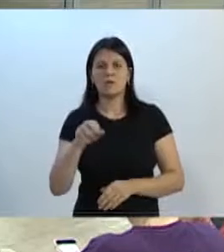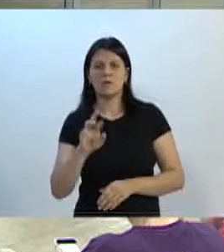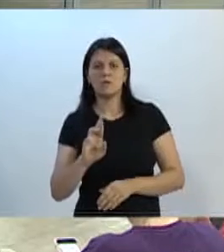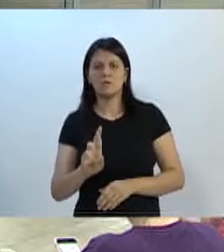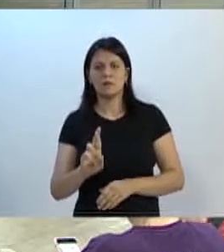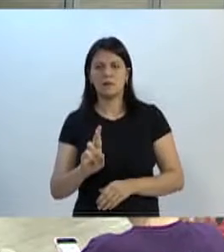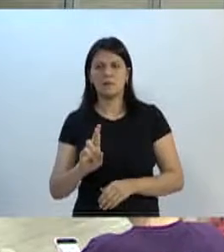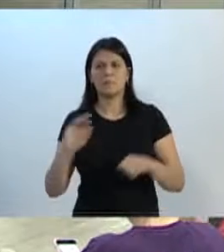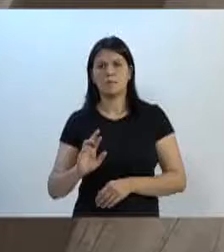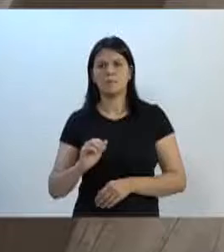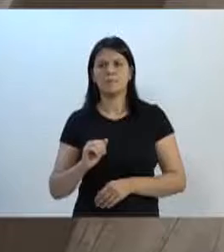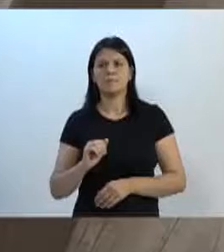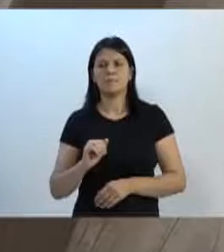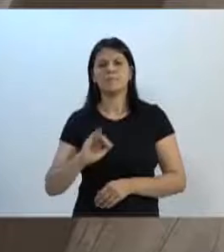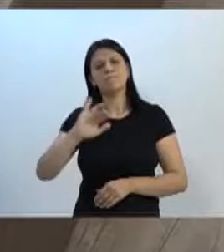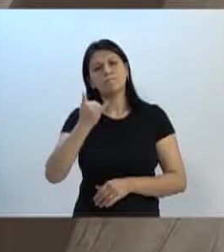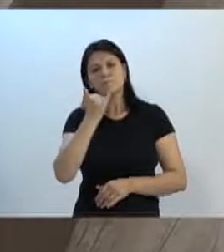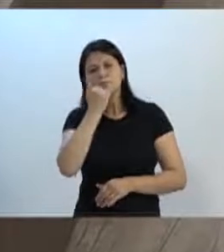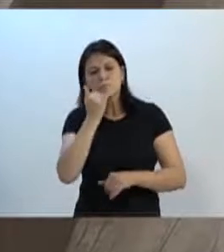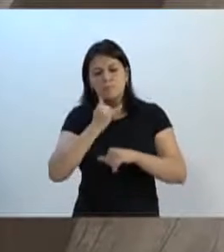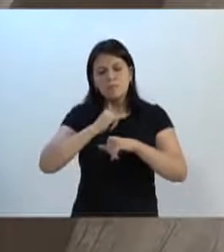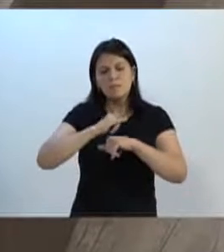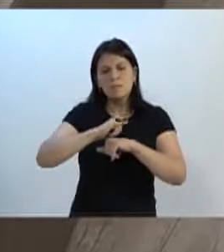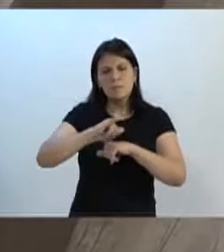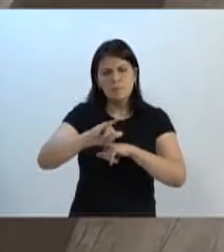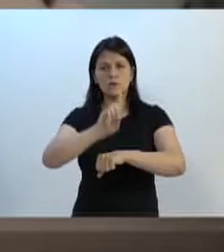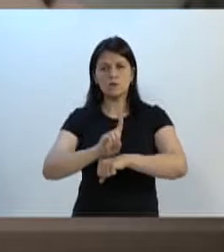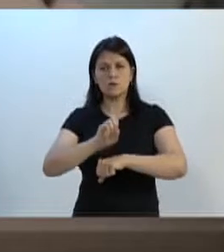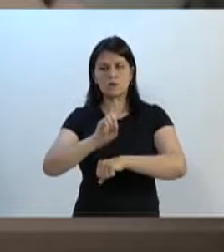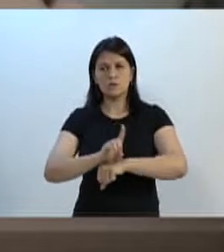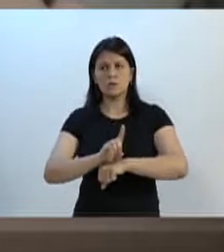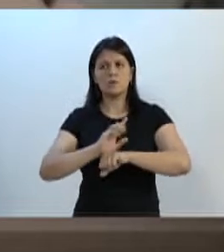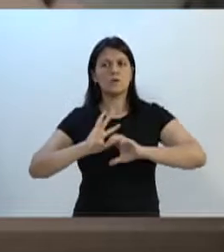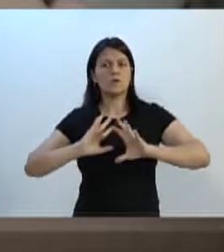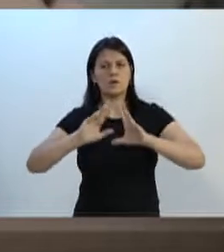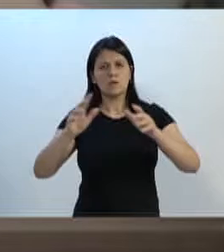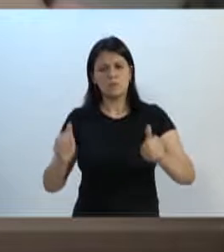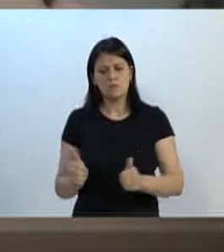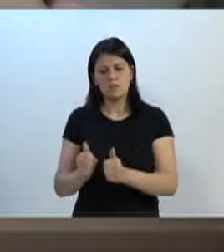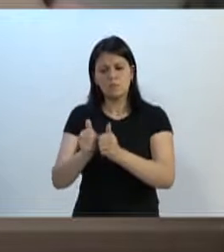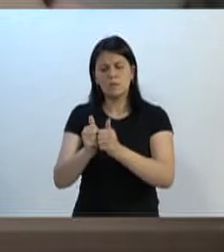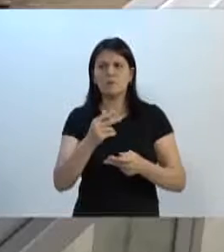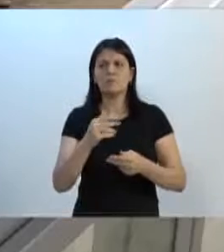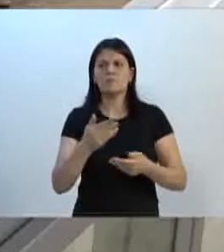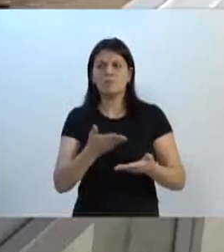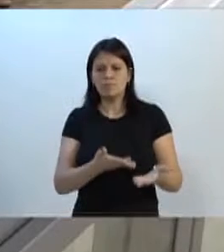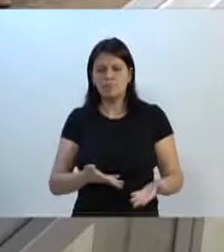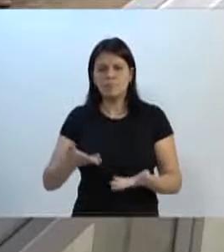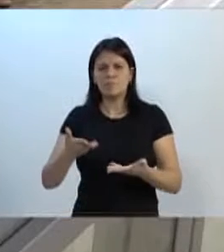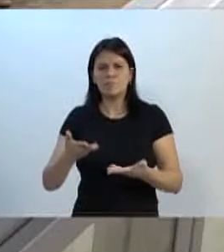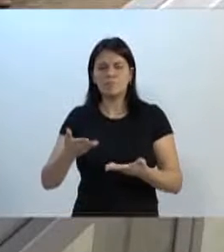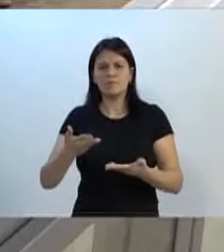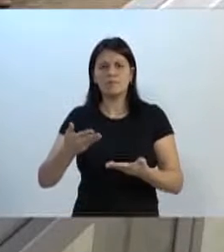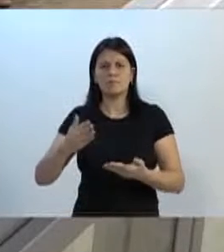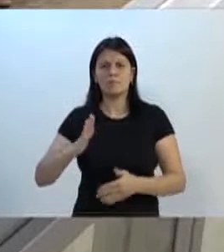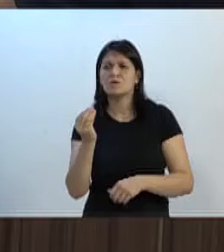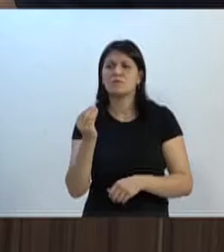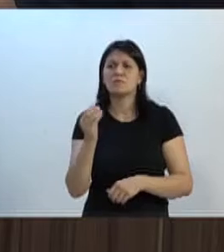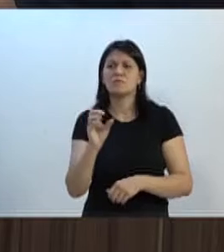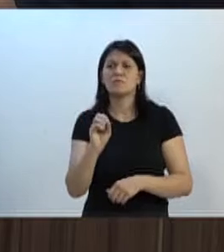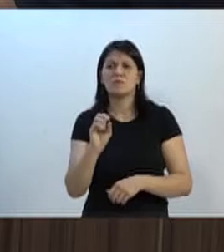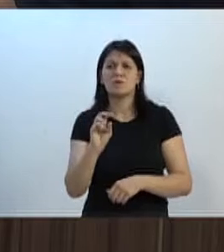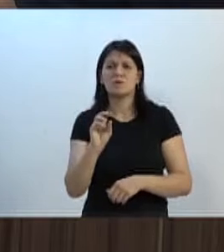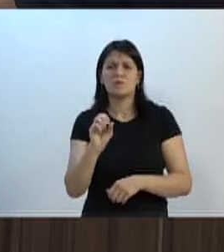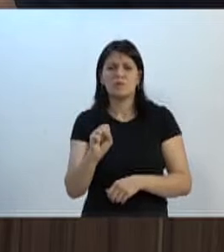O Legislativo de Blumenau, através do programa Vereador Mirim Vai à Escola, promoveu uma sessão solene para homenagear